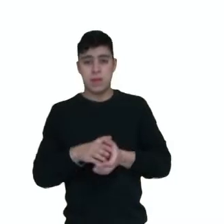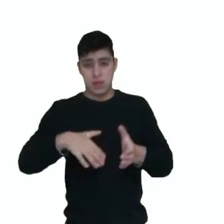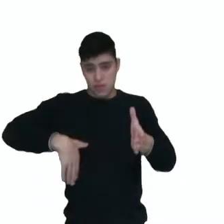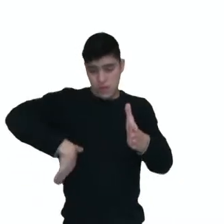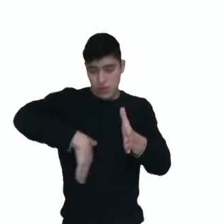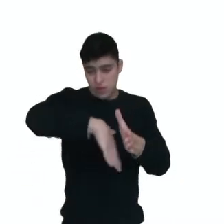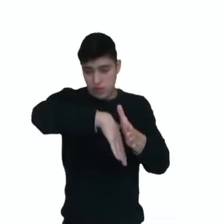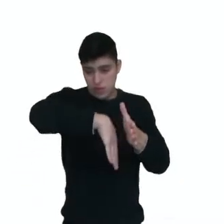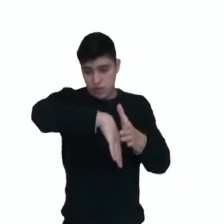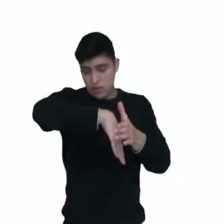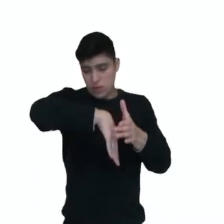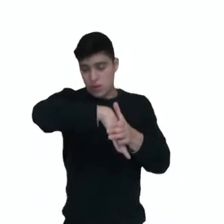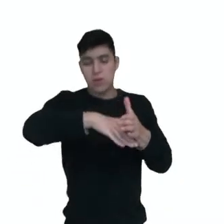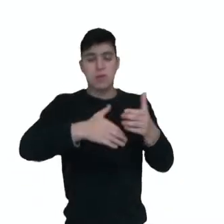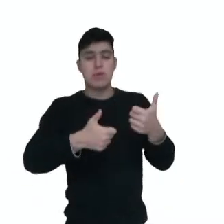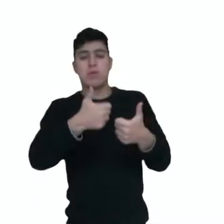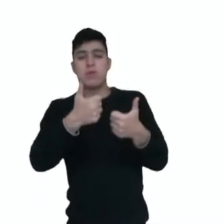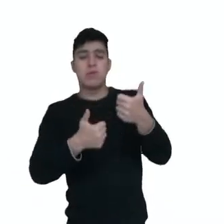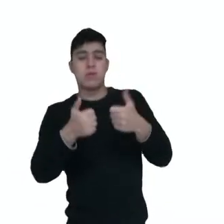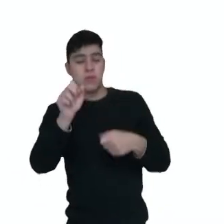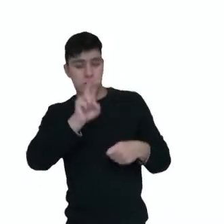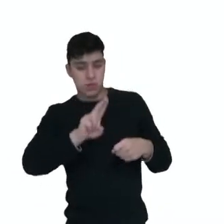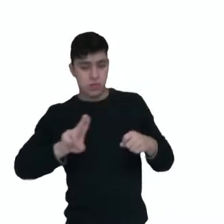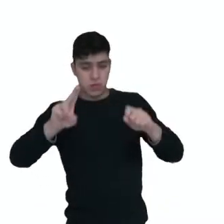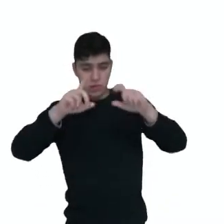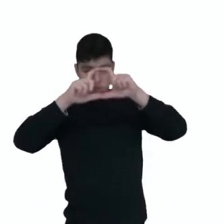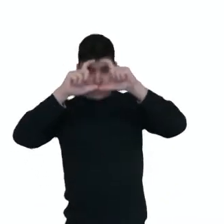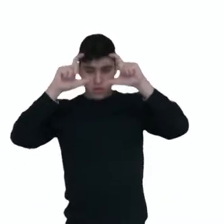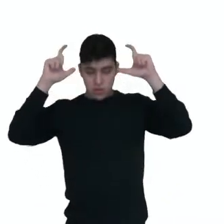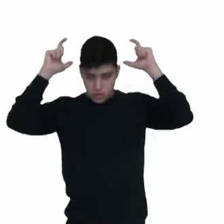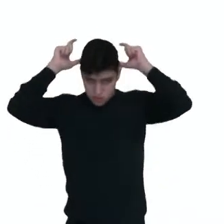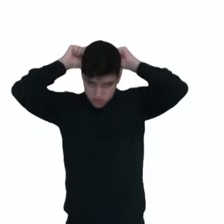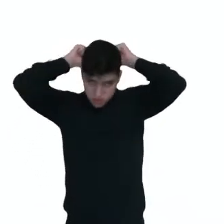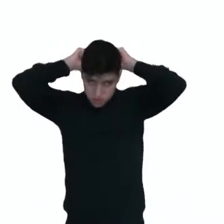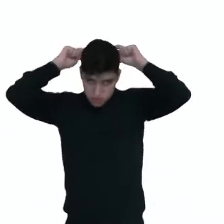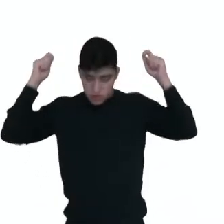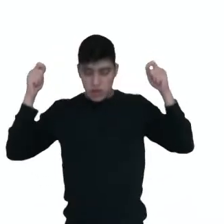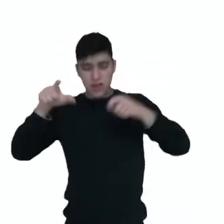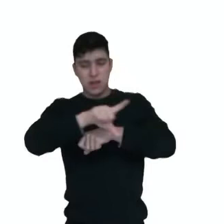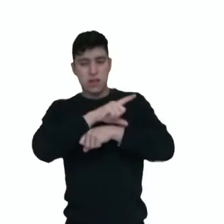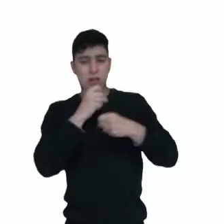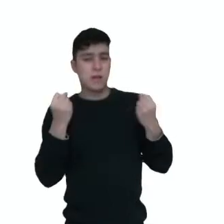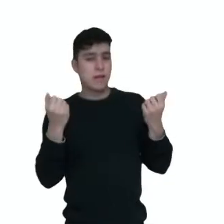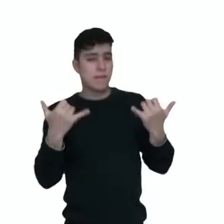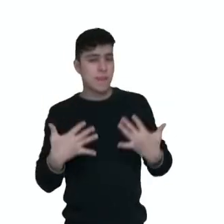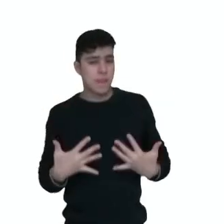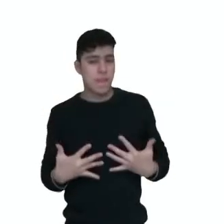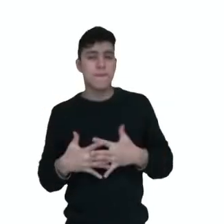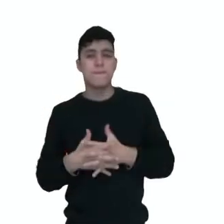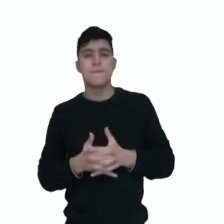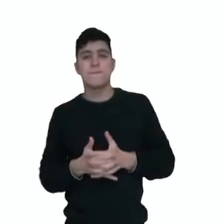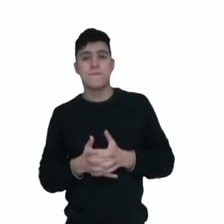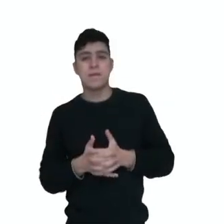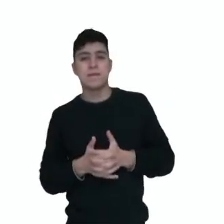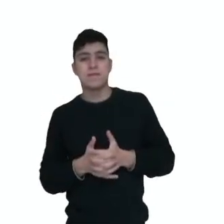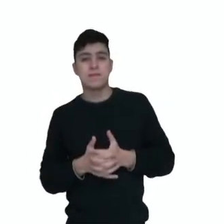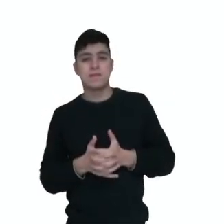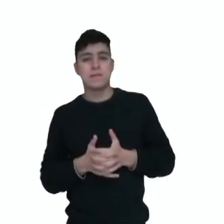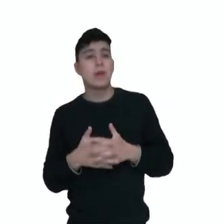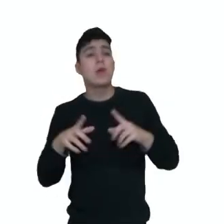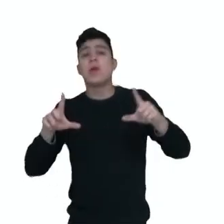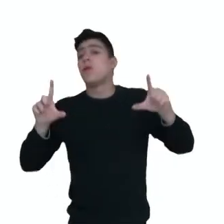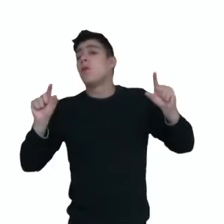os jogadores usam uma venda nos olhos, como a professora falou ali, e